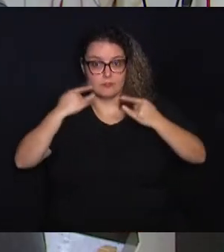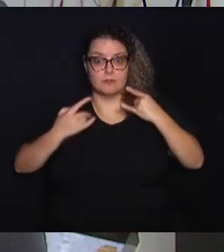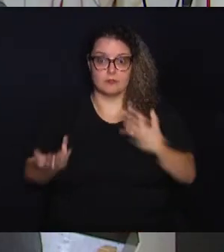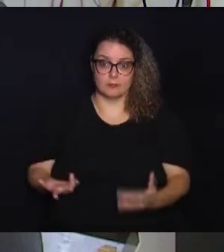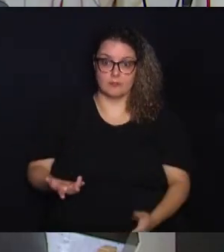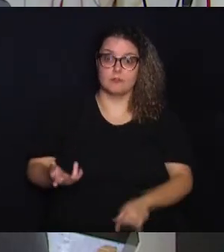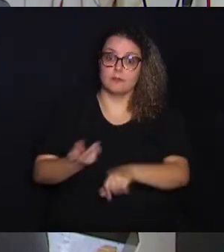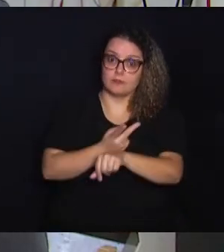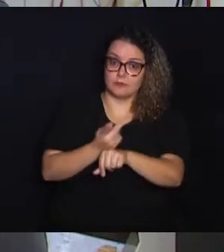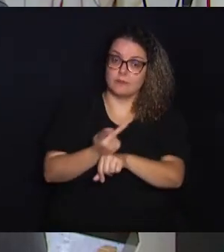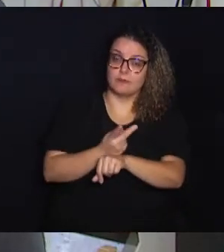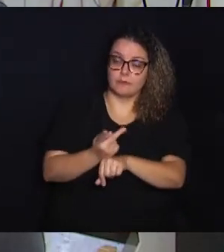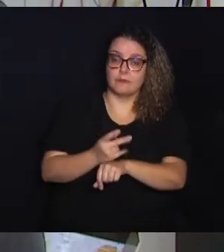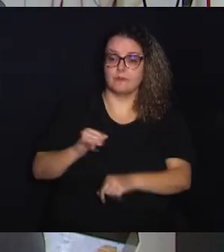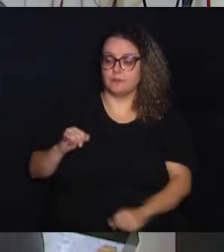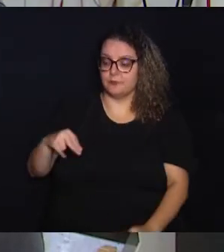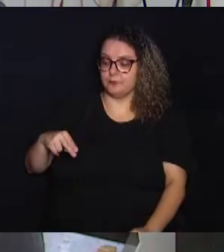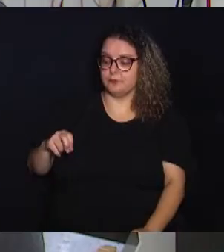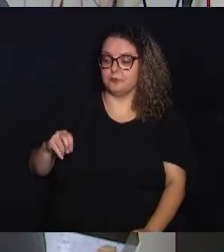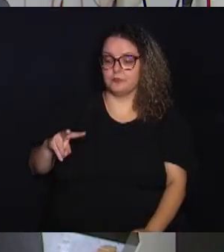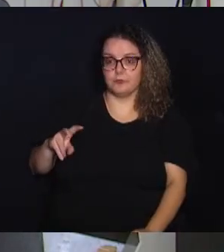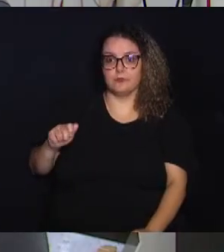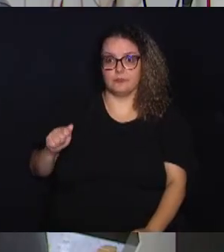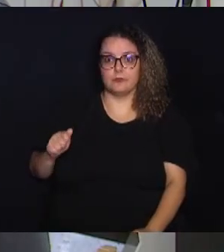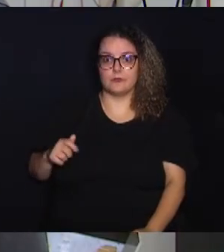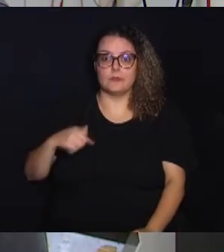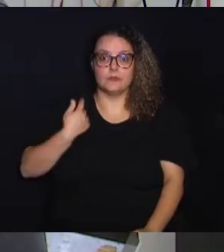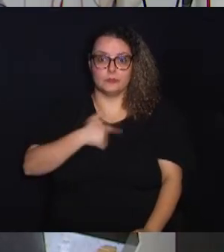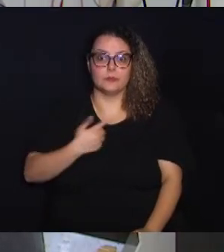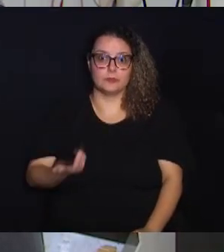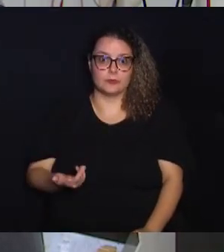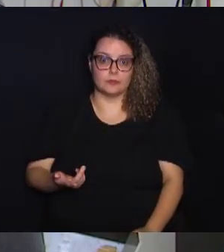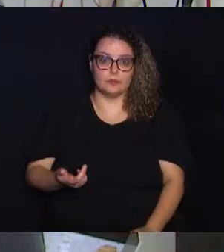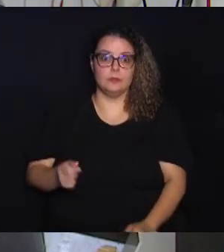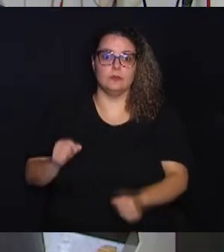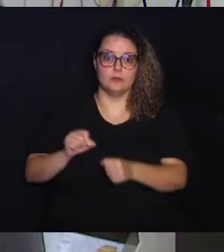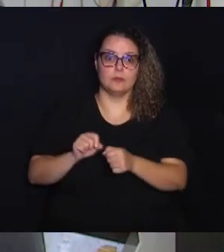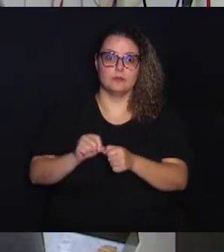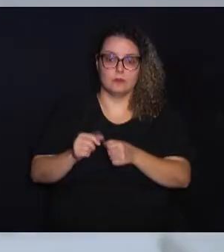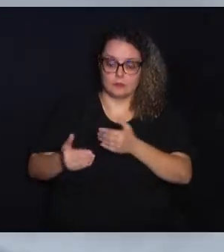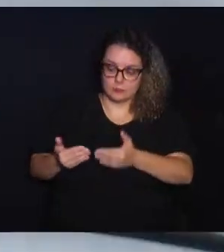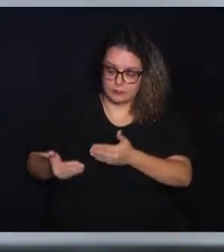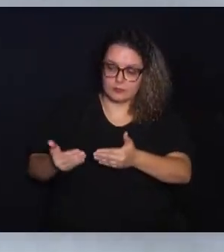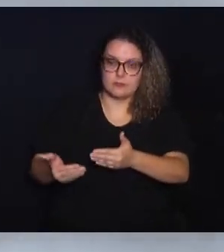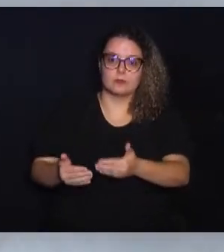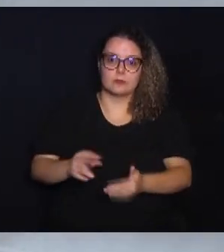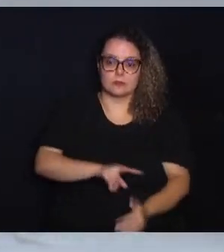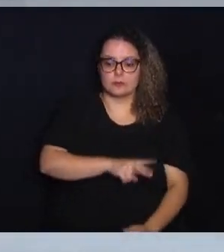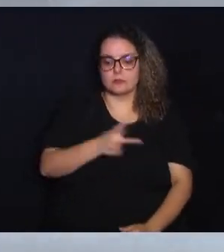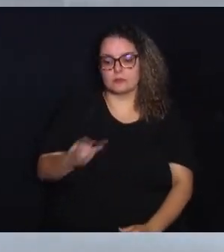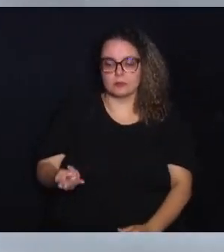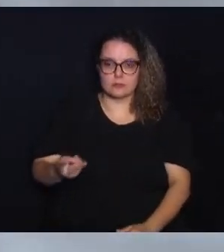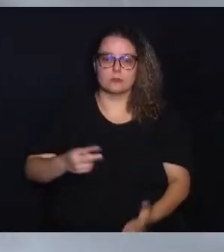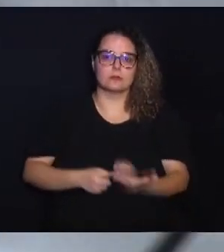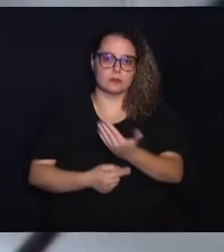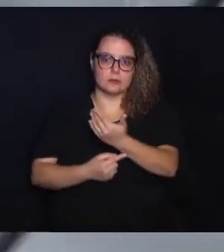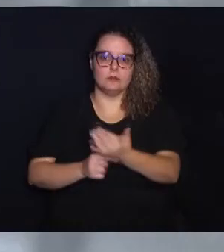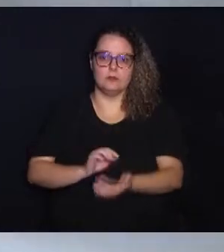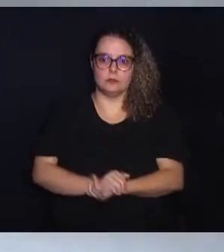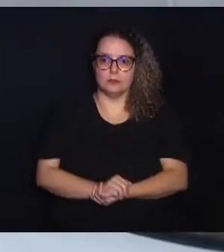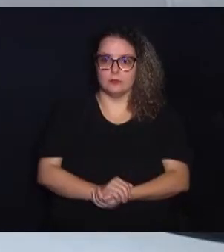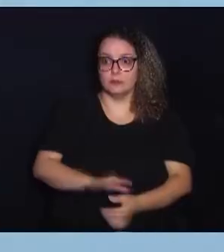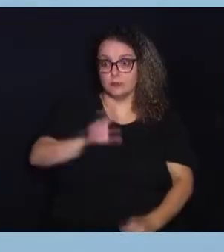se interessar, ela vai procurar a Inova e, nesse caso, nós tem todo um processo para transferência